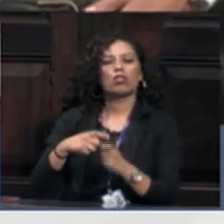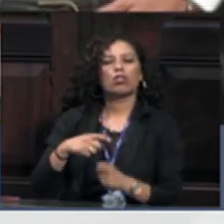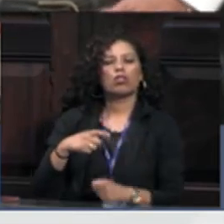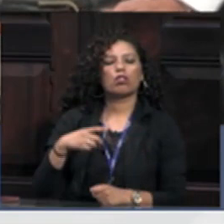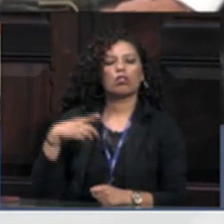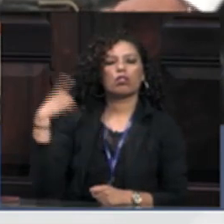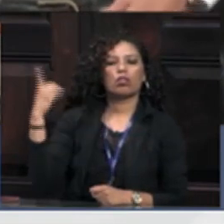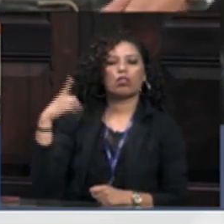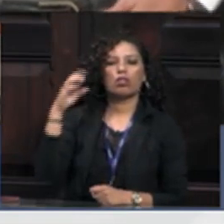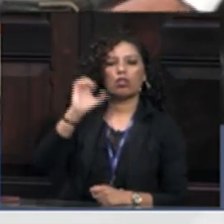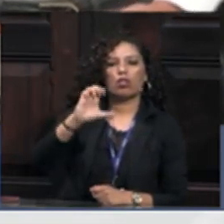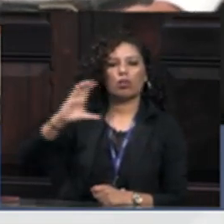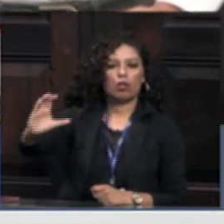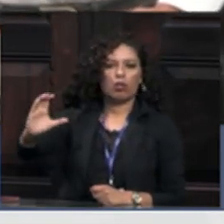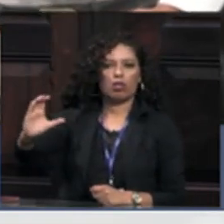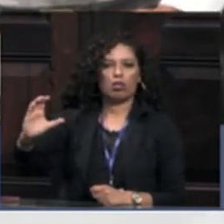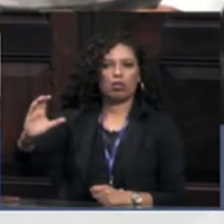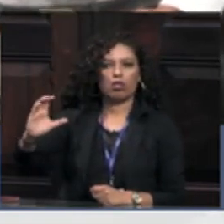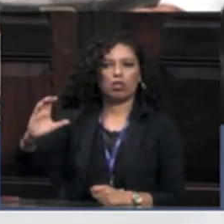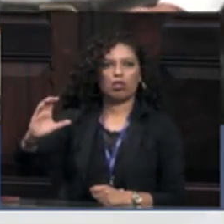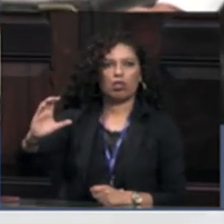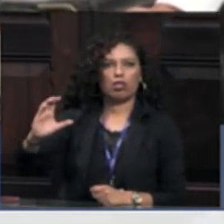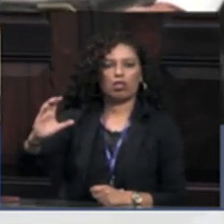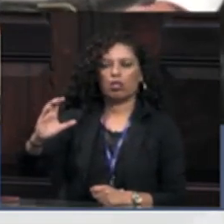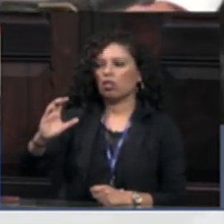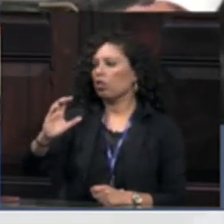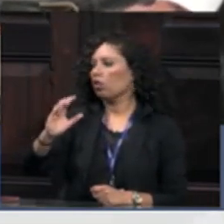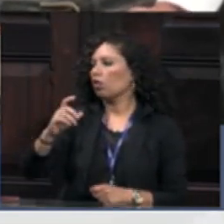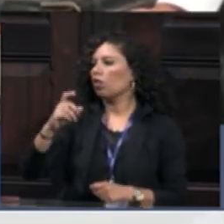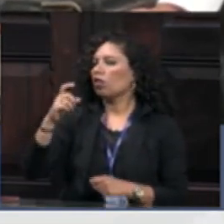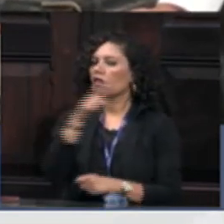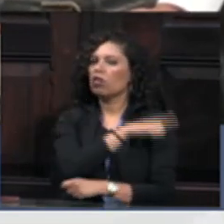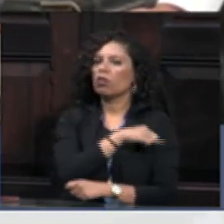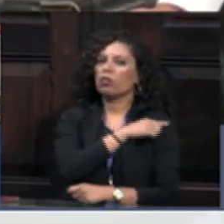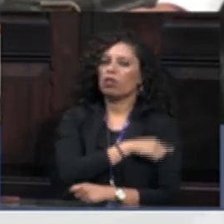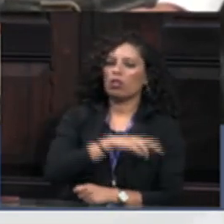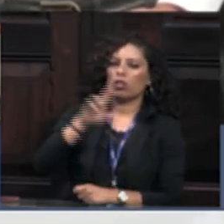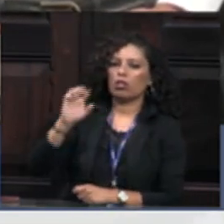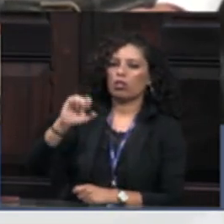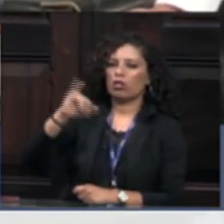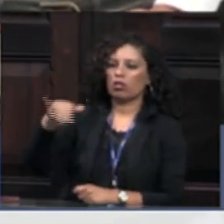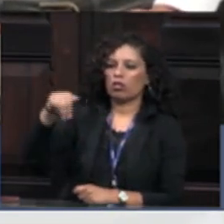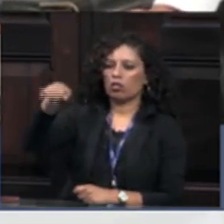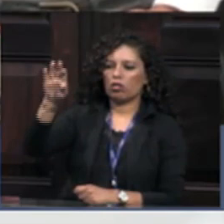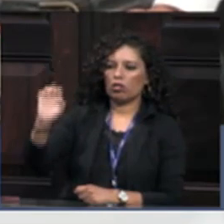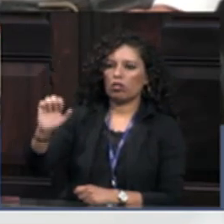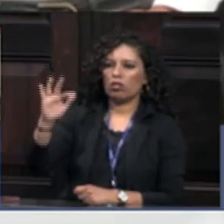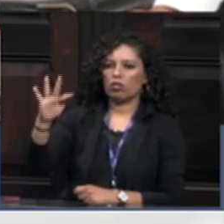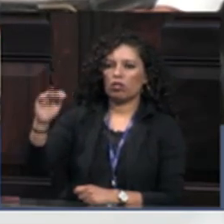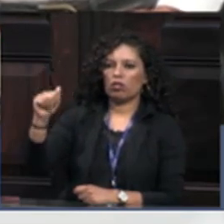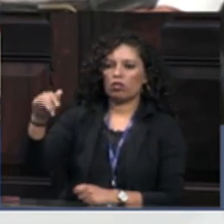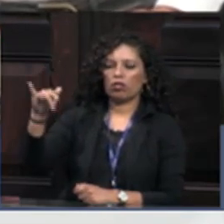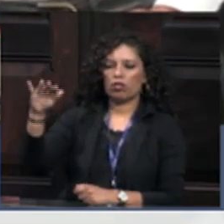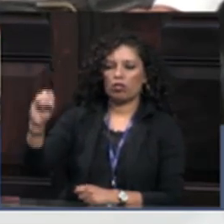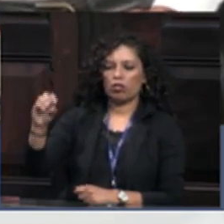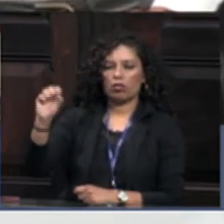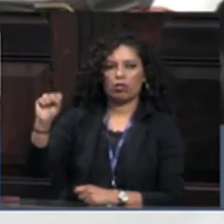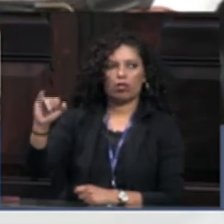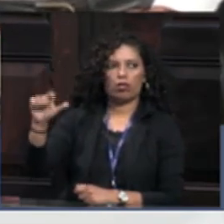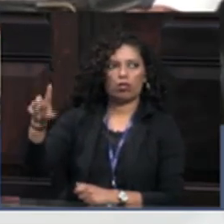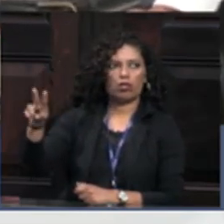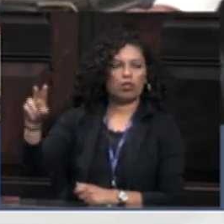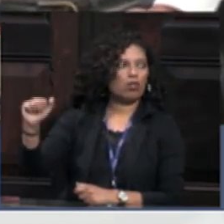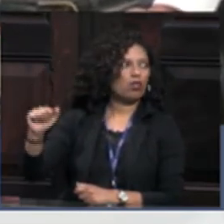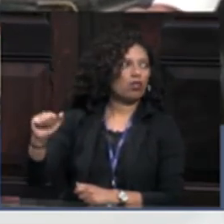deputado Eliomar Coelho, deputada enfermeira Rejane, deputado Fábio Silva. A presidência